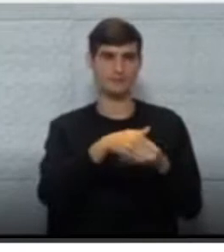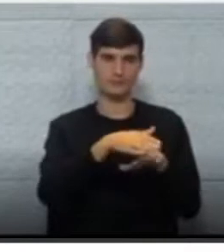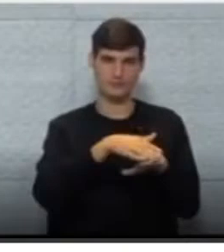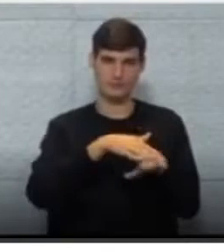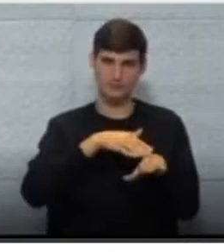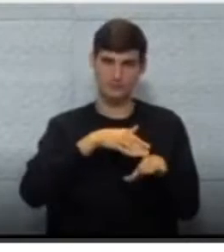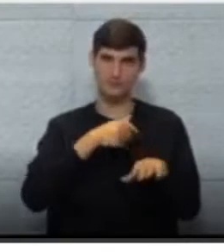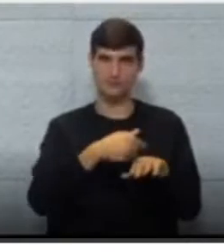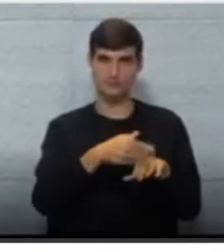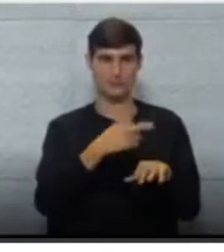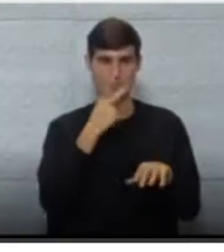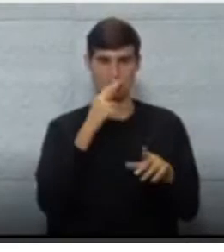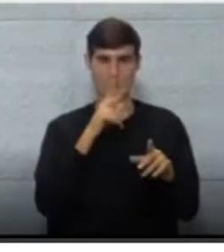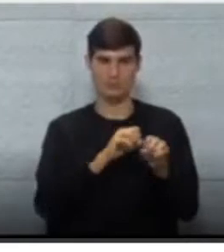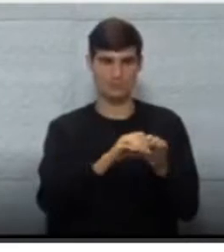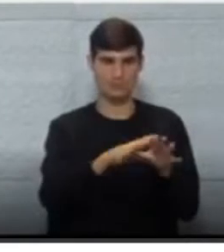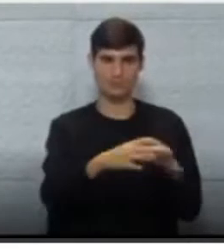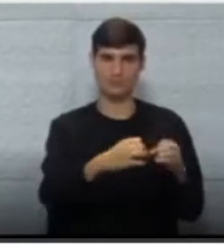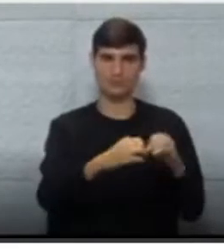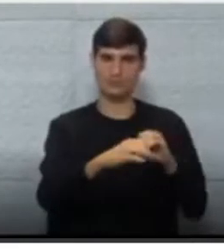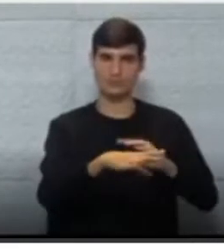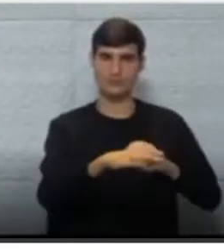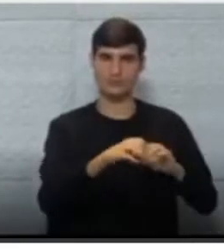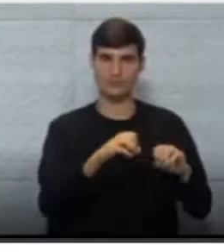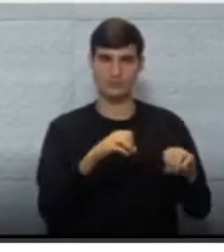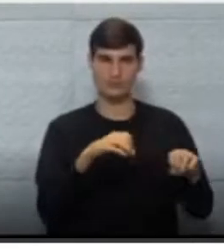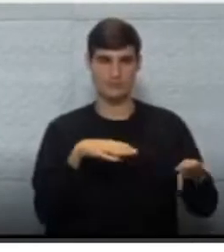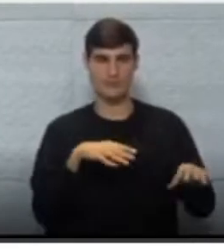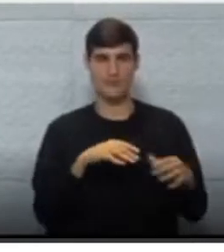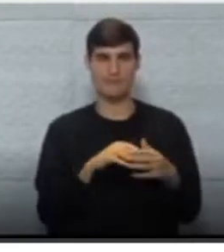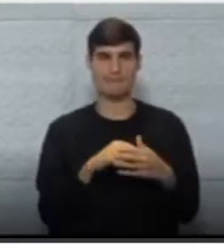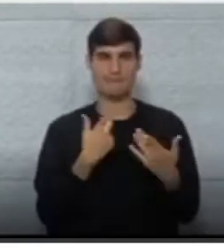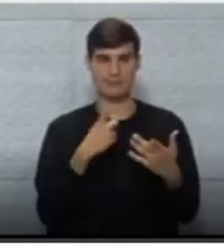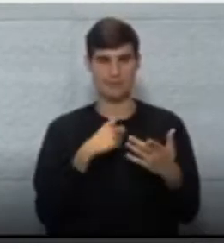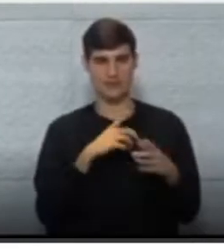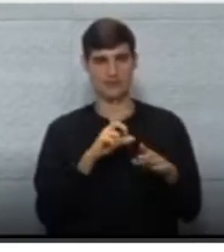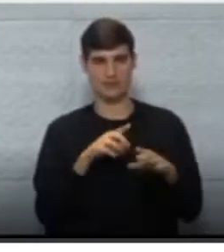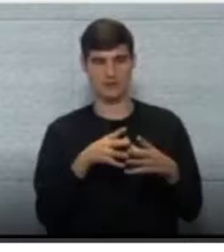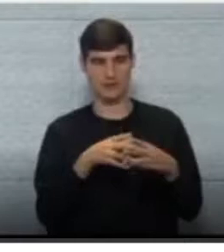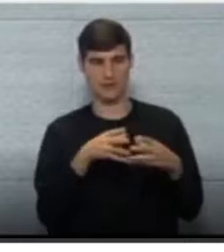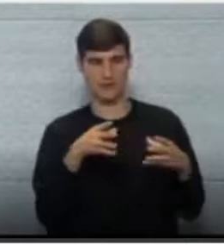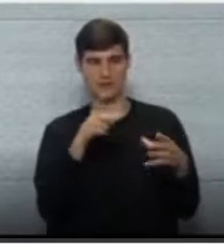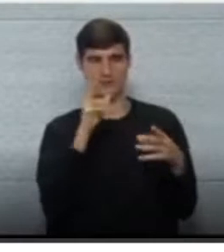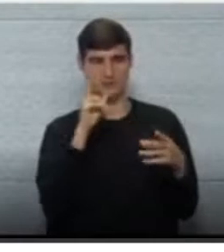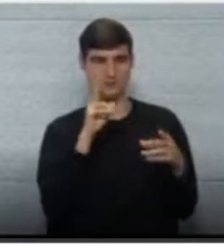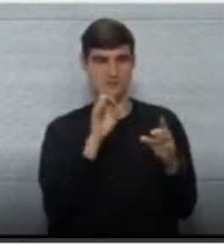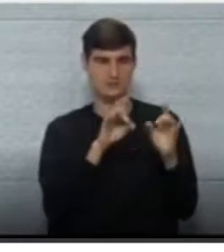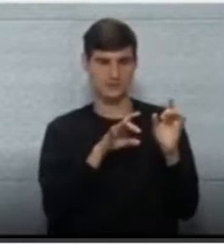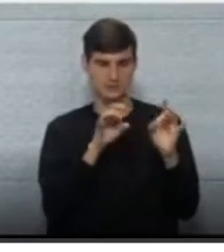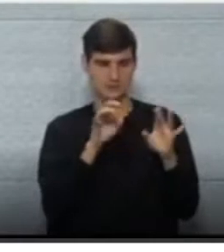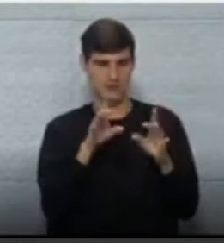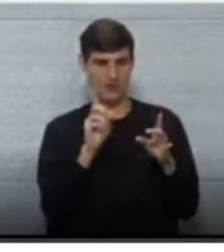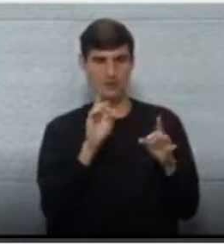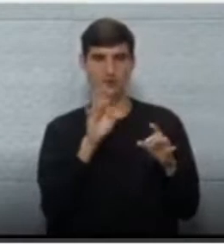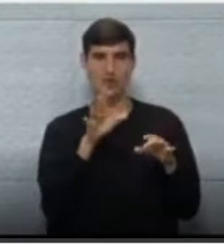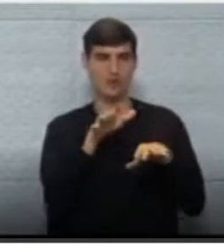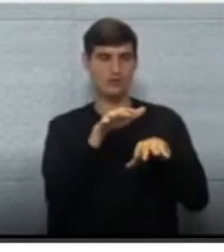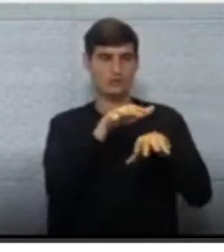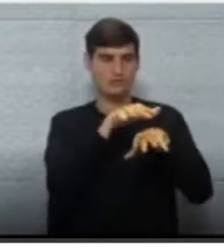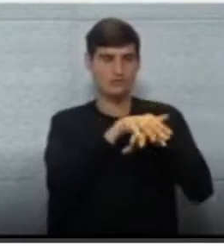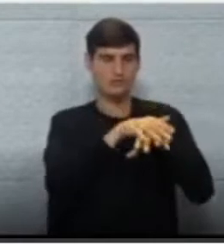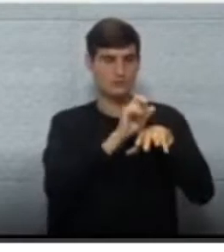trás o material. A gente vai ter aí o crescimento depois bem separado das colônias, mas as colônias apenas na